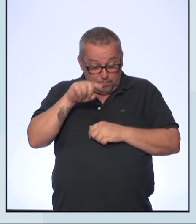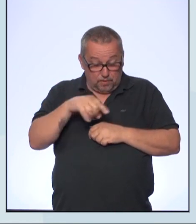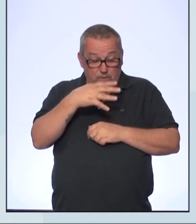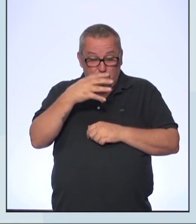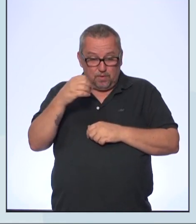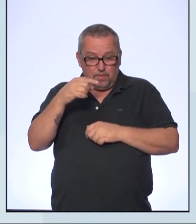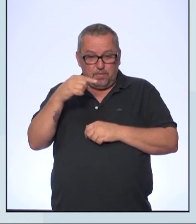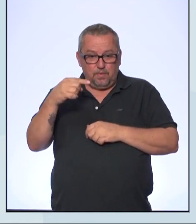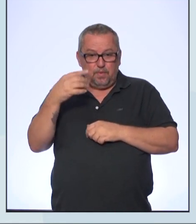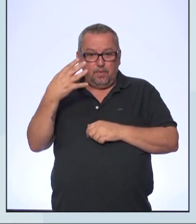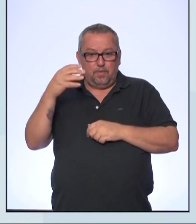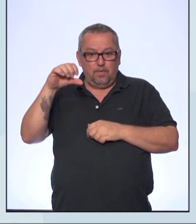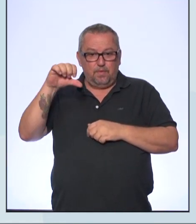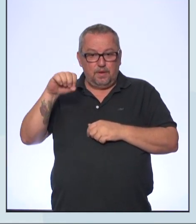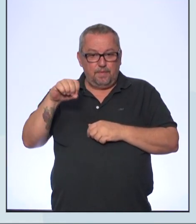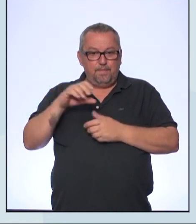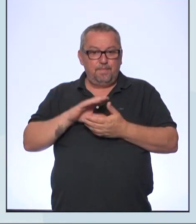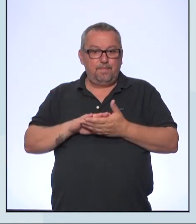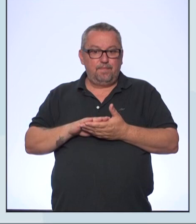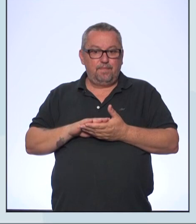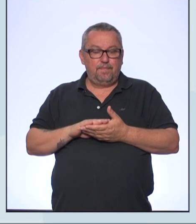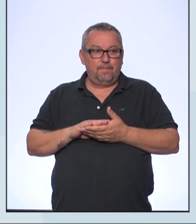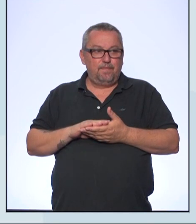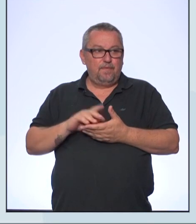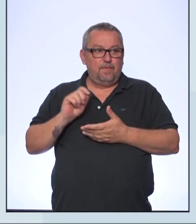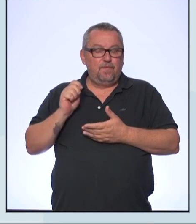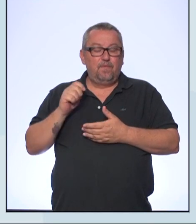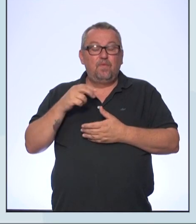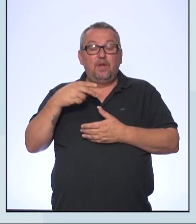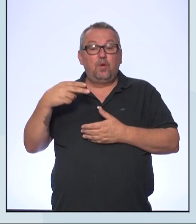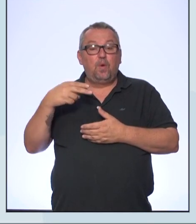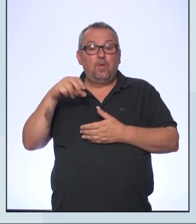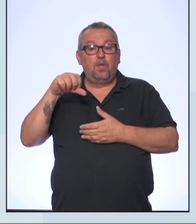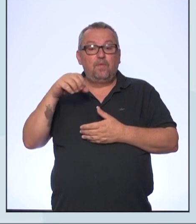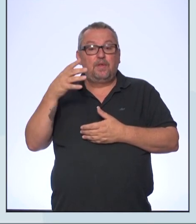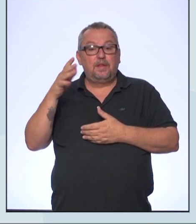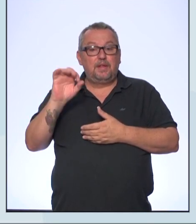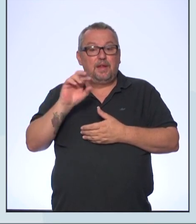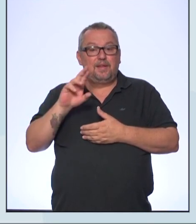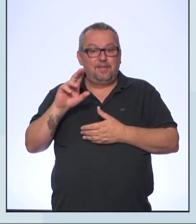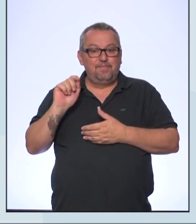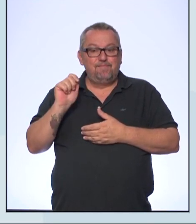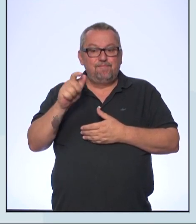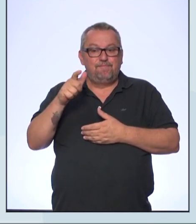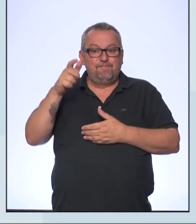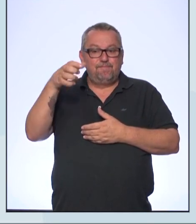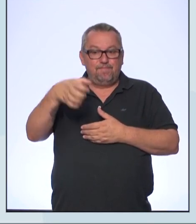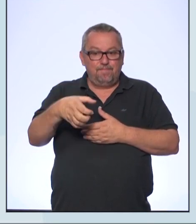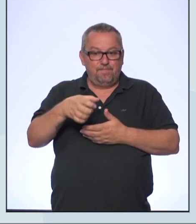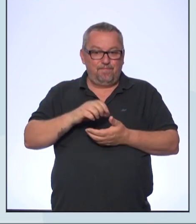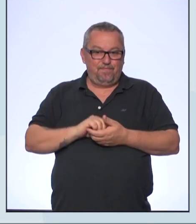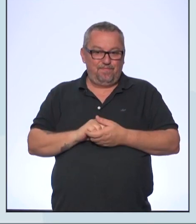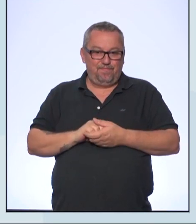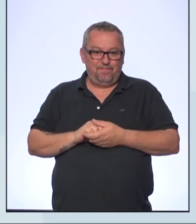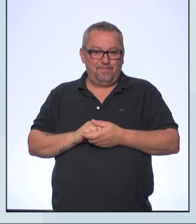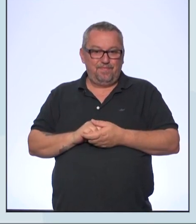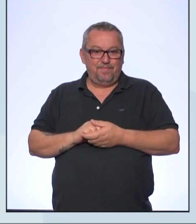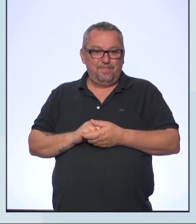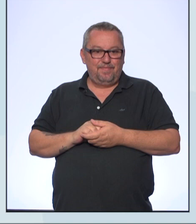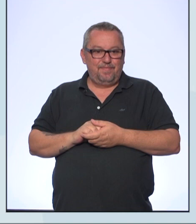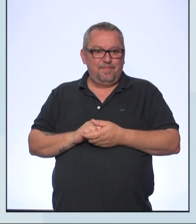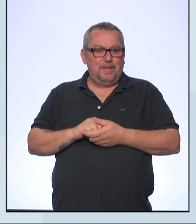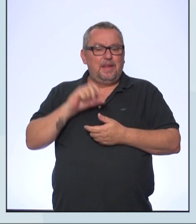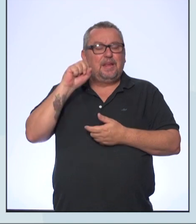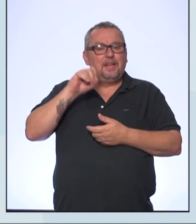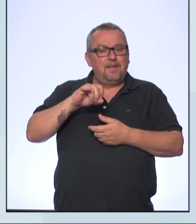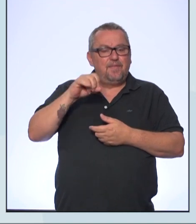1.490 menos 490. Então eu vou ter 910, vai ser o meu valor dessa televisão. Beleza. E